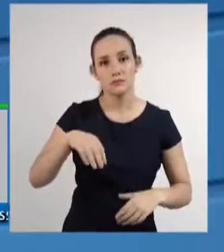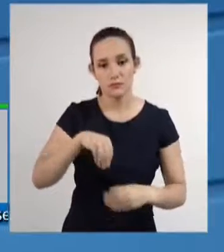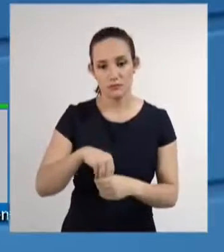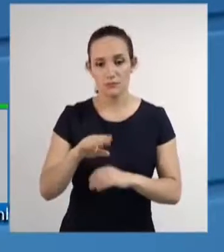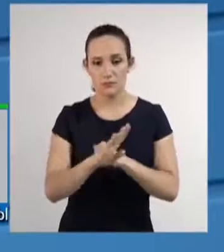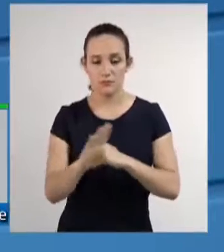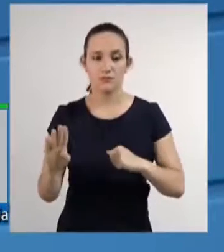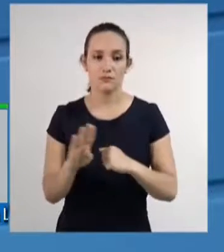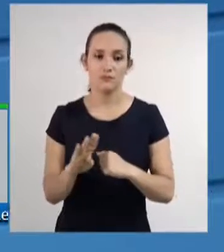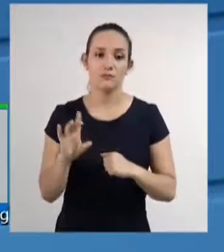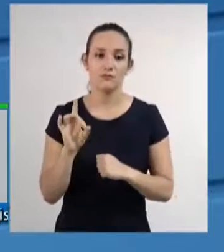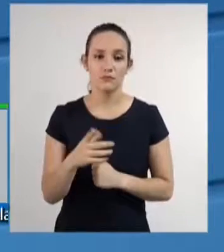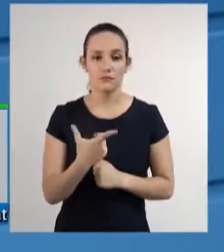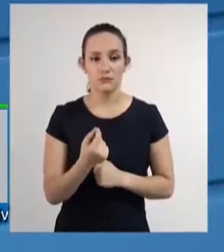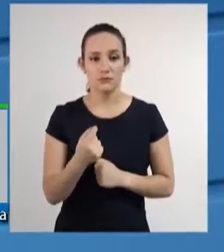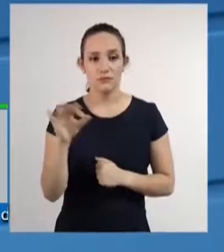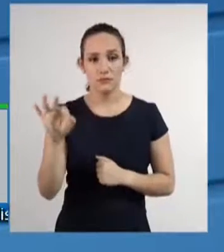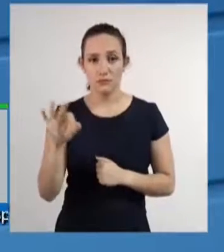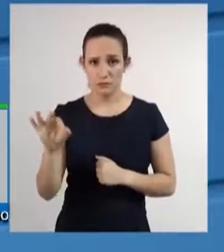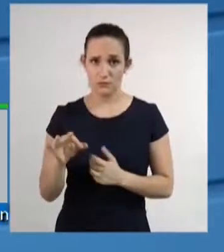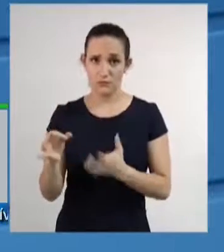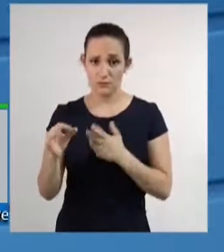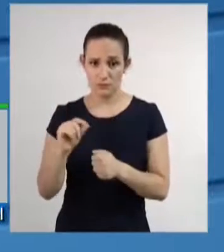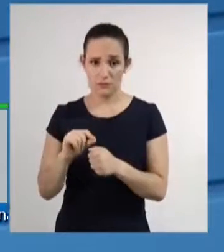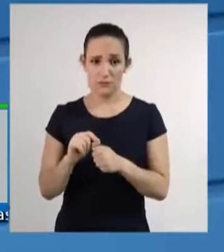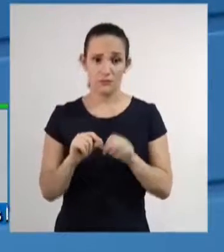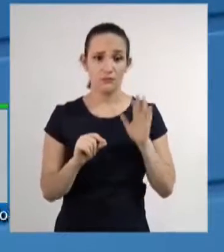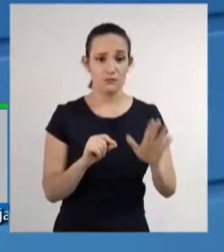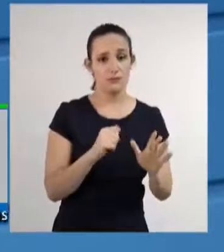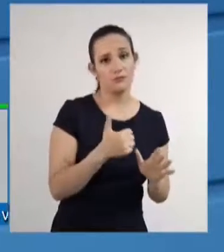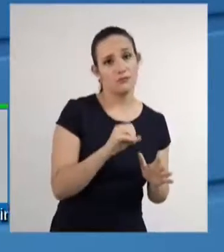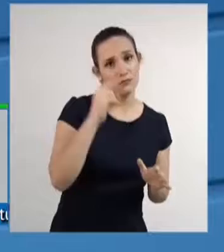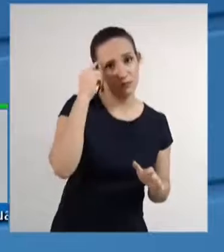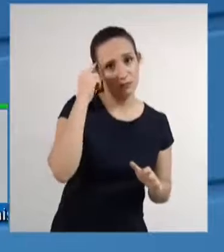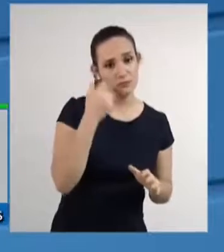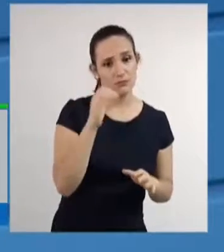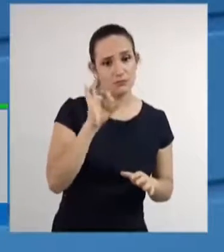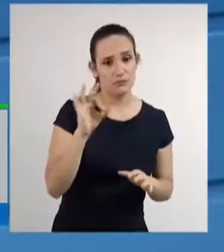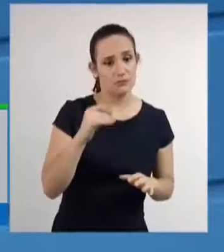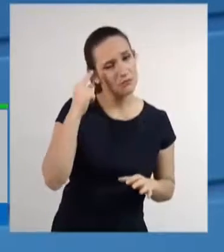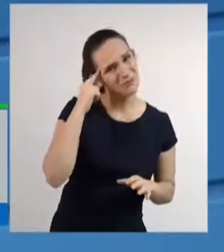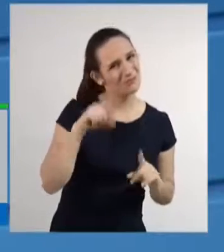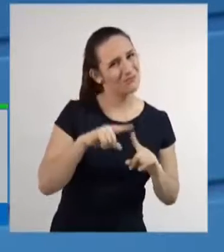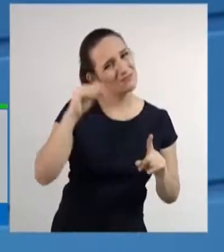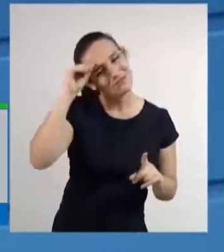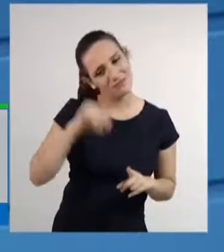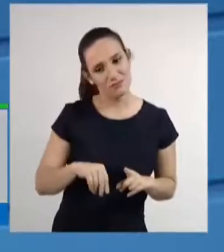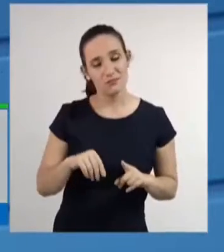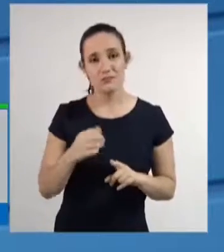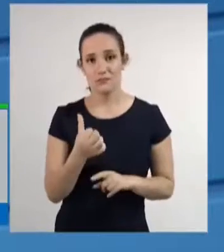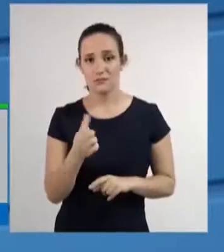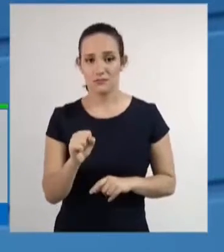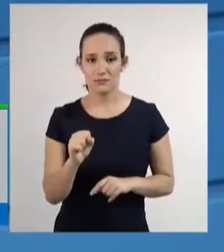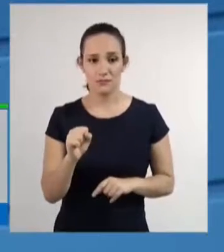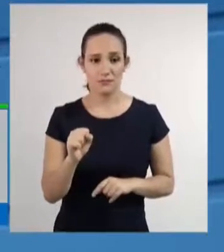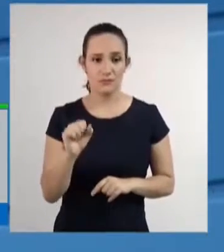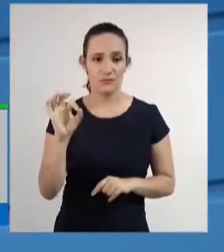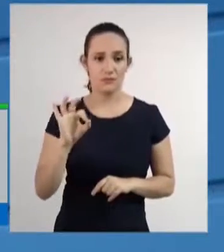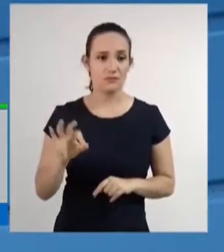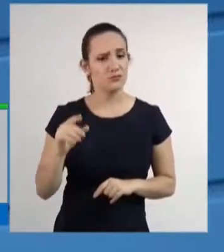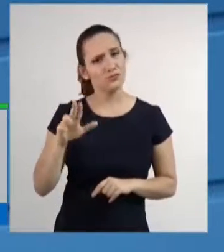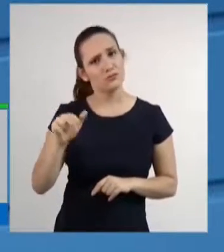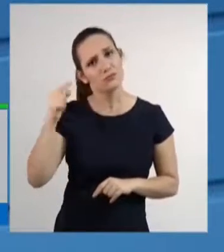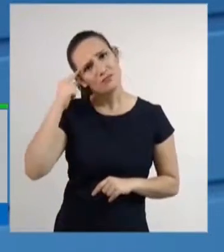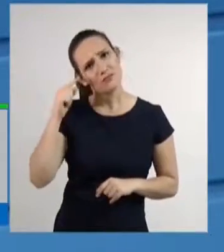bairro. 20% quer fazer, 10% pensou, mas desistiu, e 68% nunca pensou em